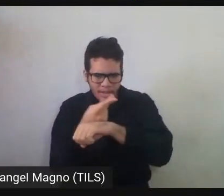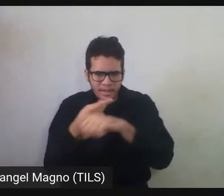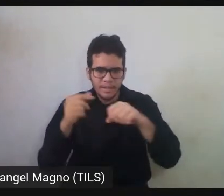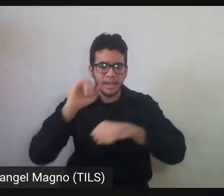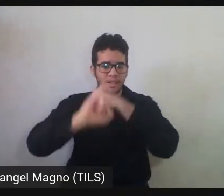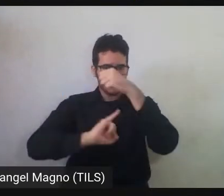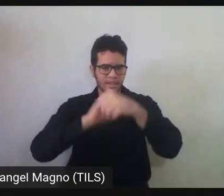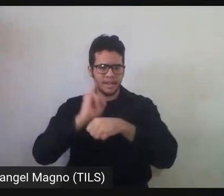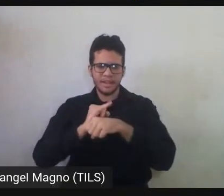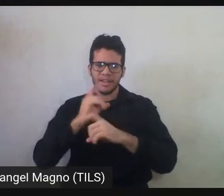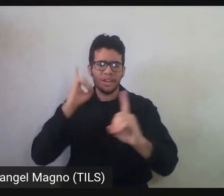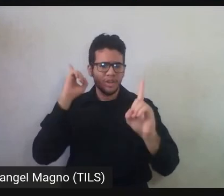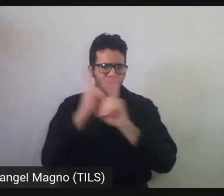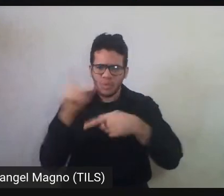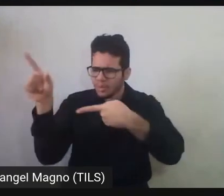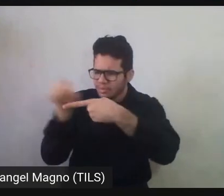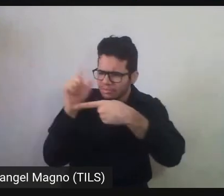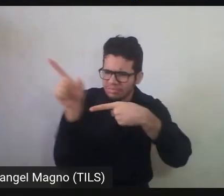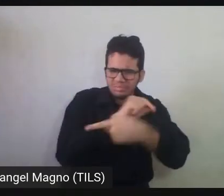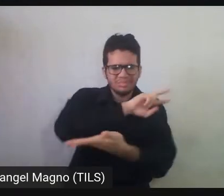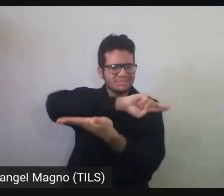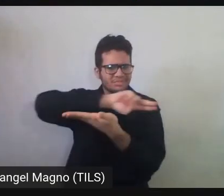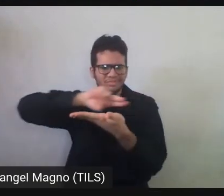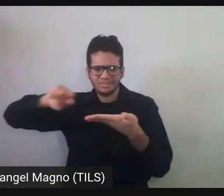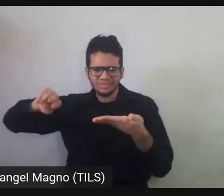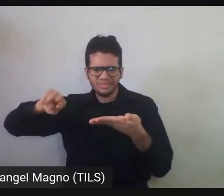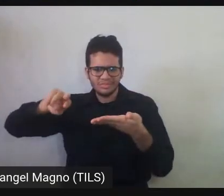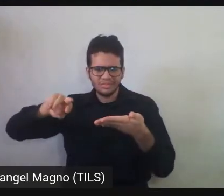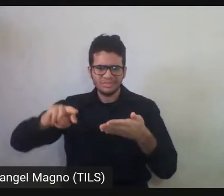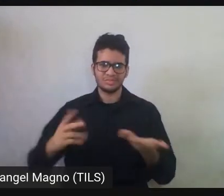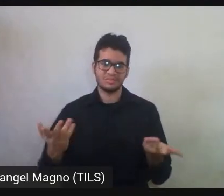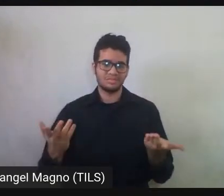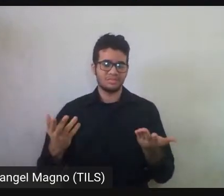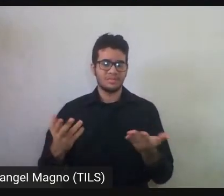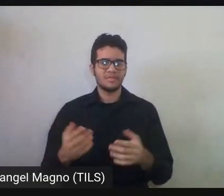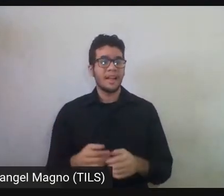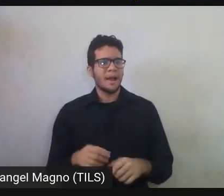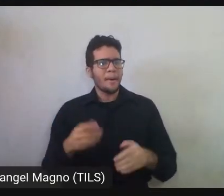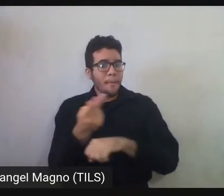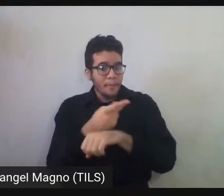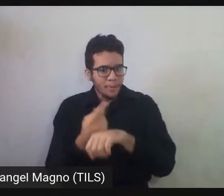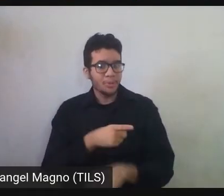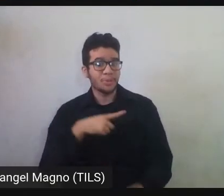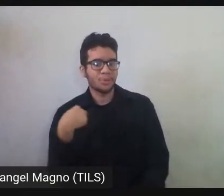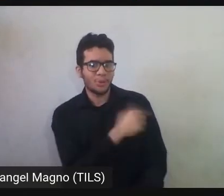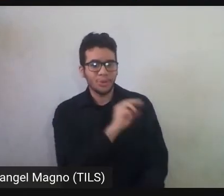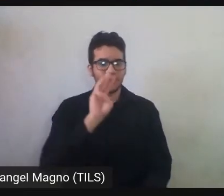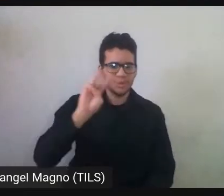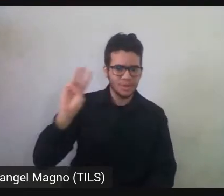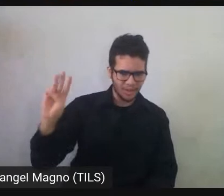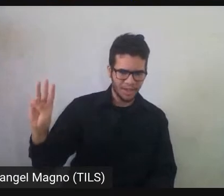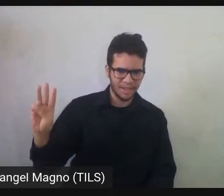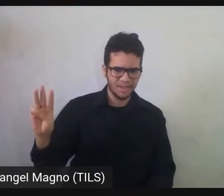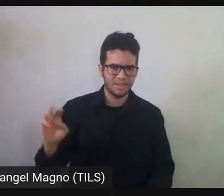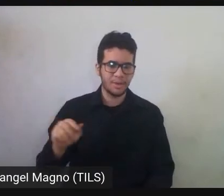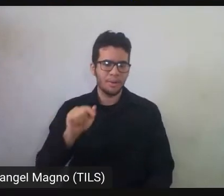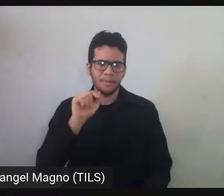muito artigo a respeito mas também entre no nosso site do grupo de pesquisa que é www